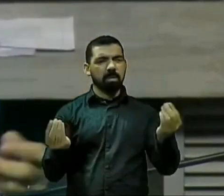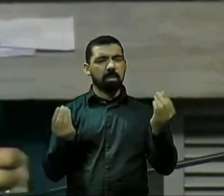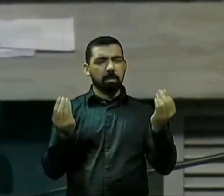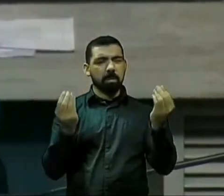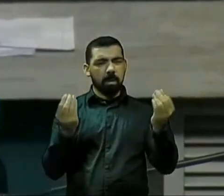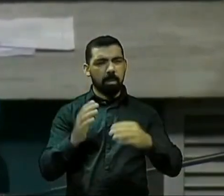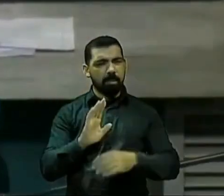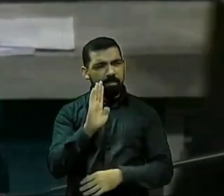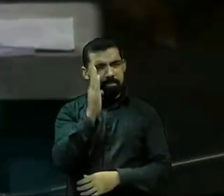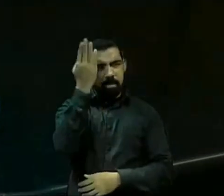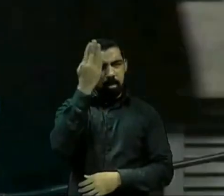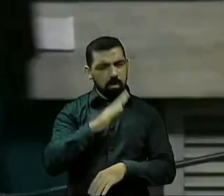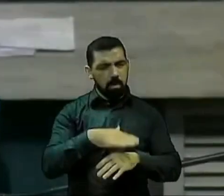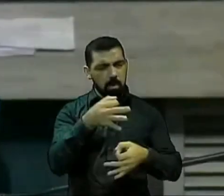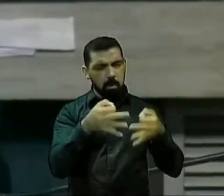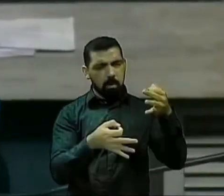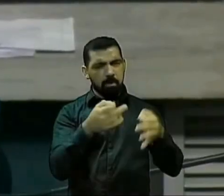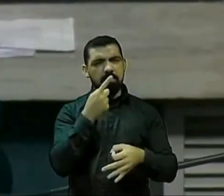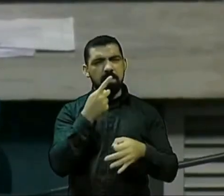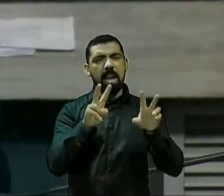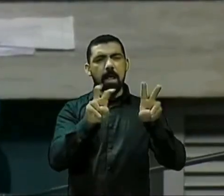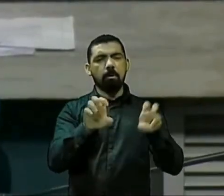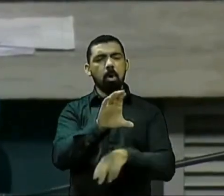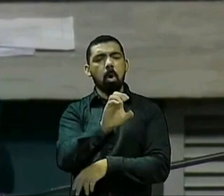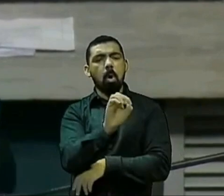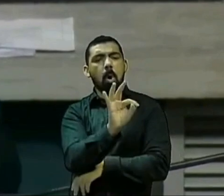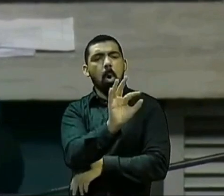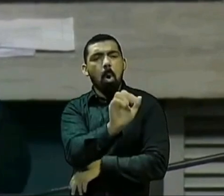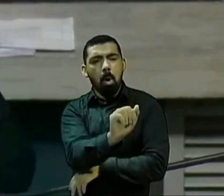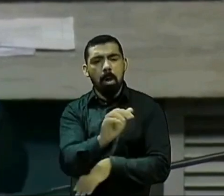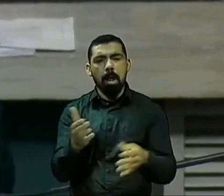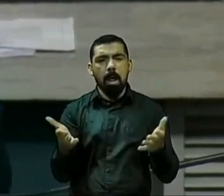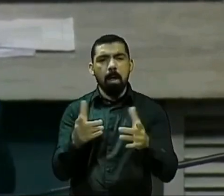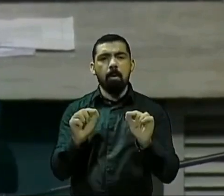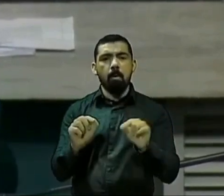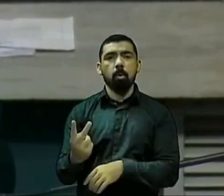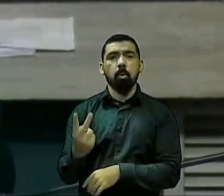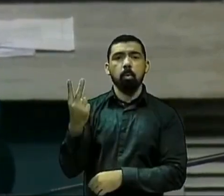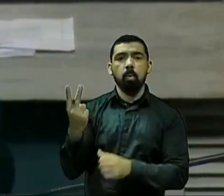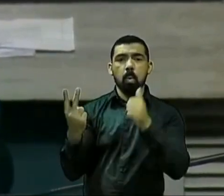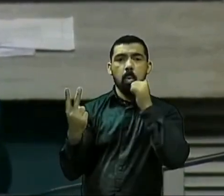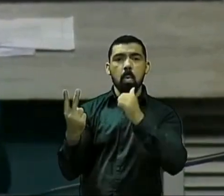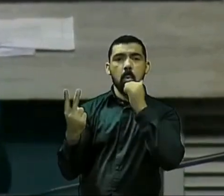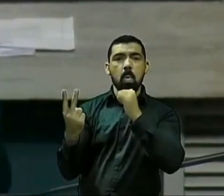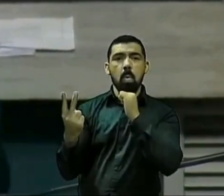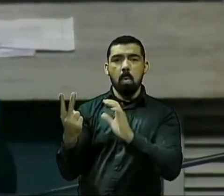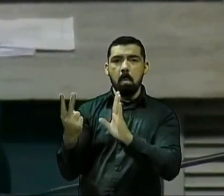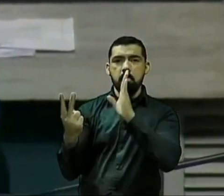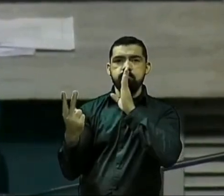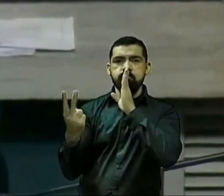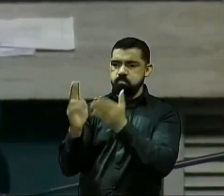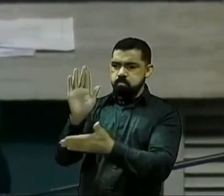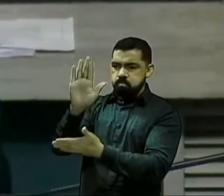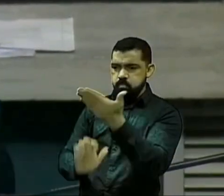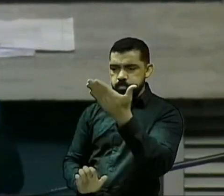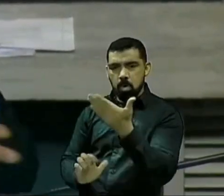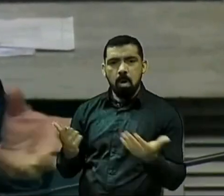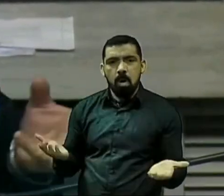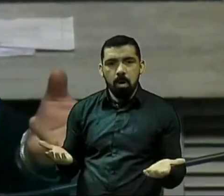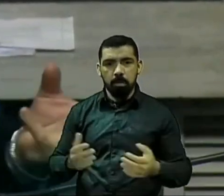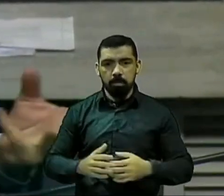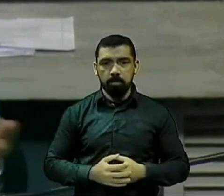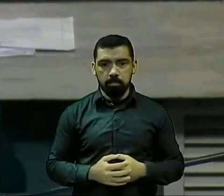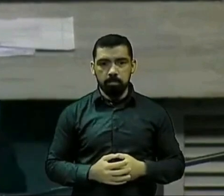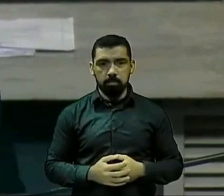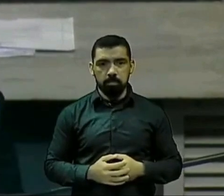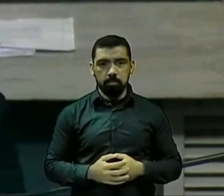hipocrisia dessa justiça falar de cota e agora cessear a voz de duas mulheres dignas de estar aqui no parlamento. Para botar dois